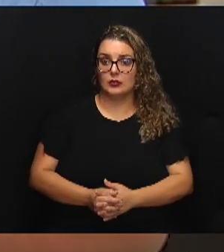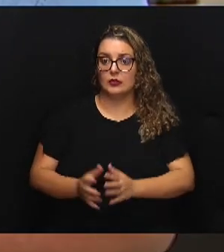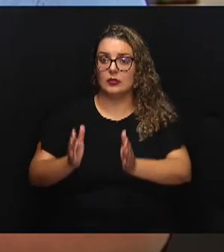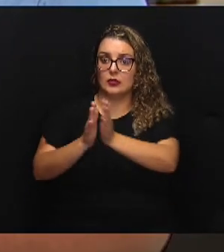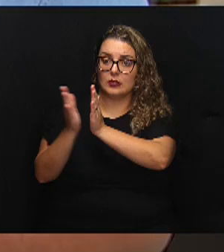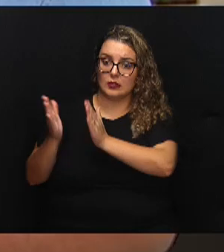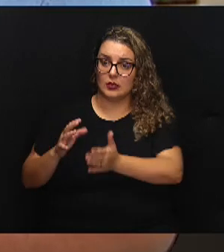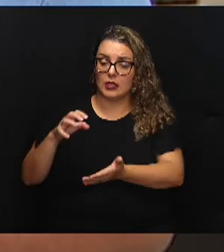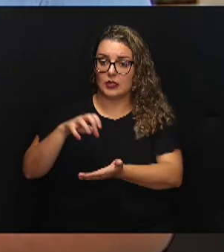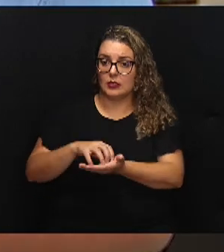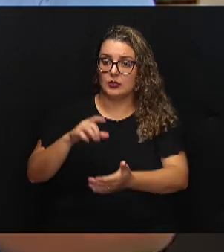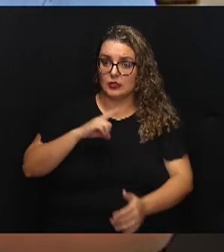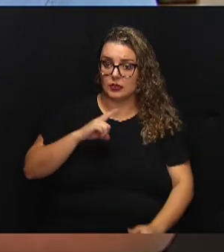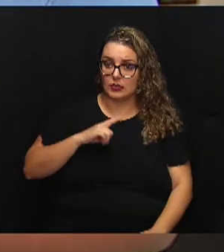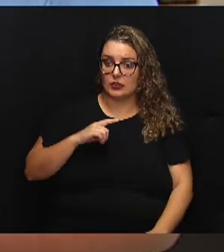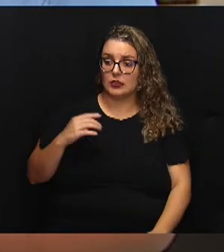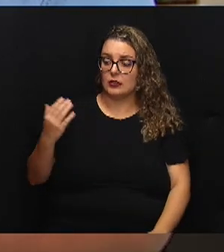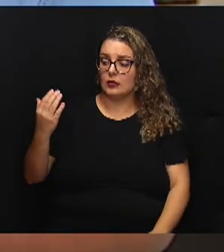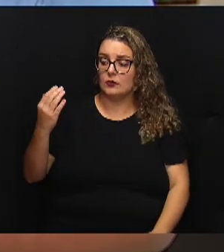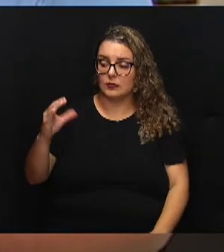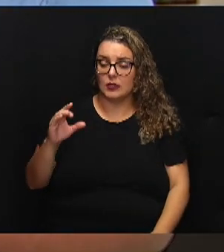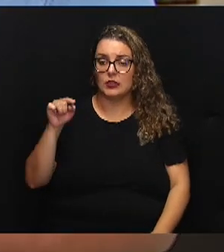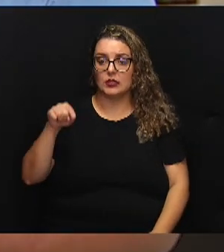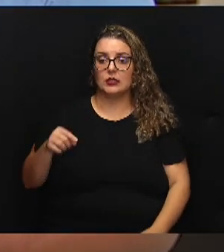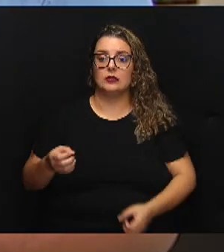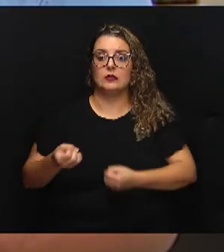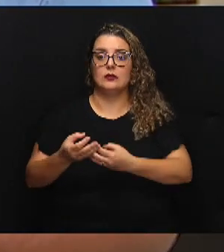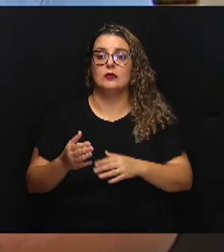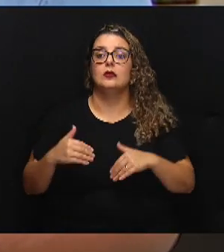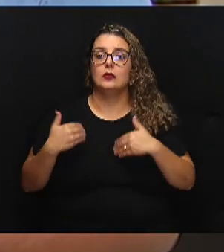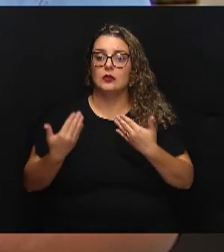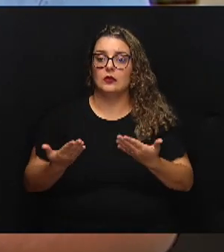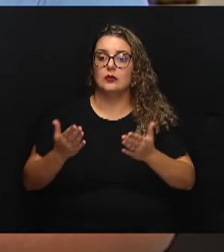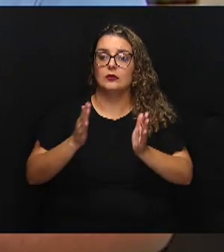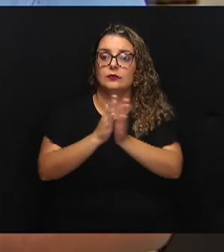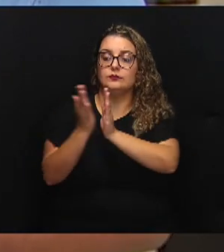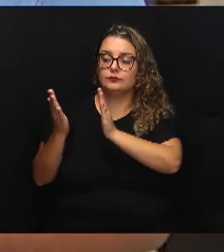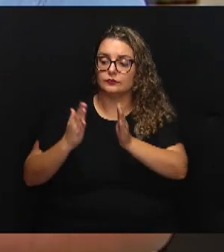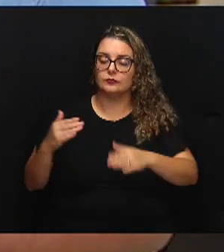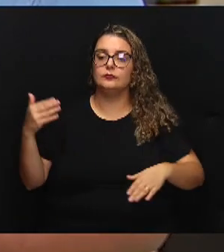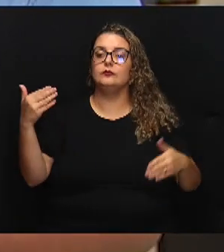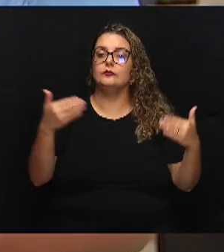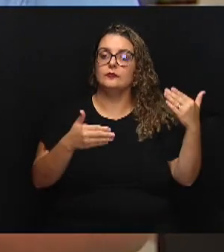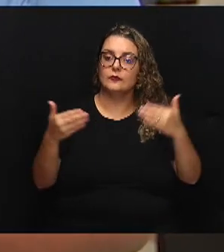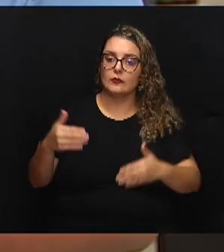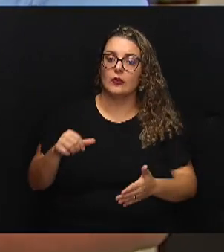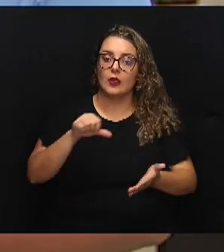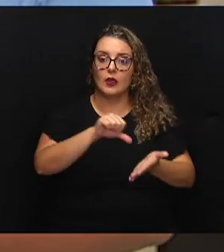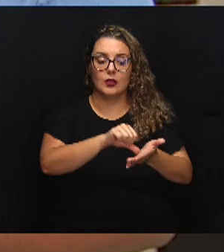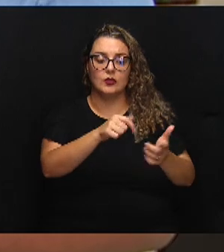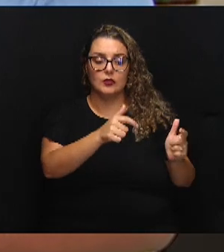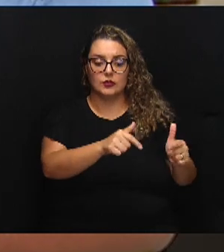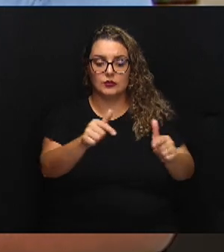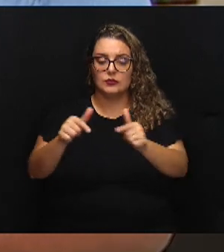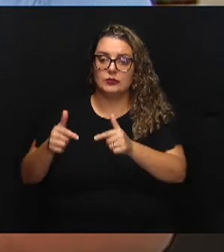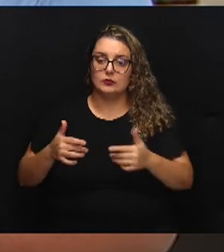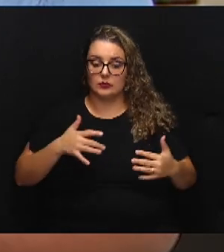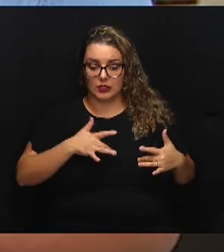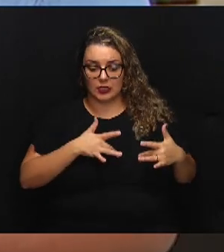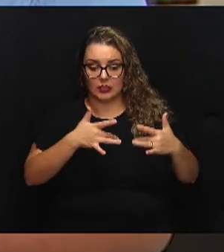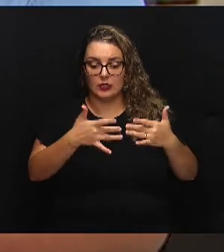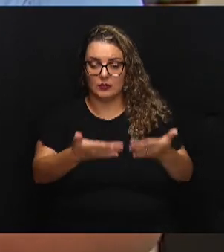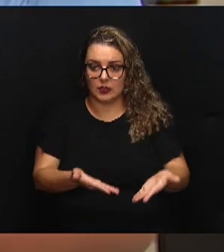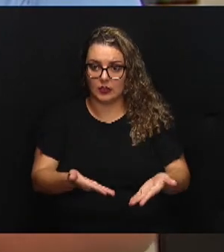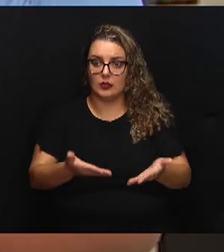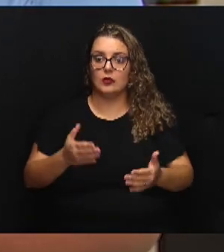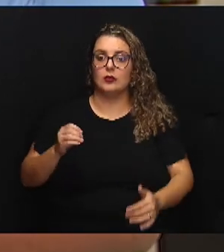Central. Nós temos um post que ali está informando quais são todas as bibliotecas que estão participando, os locais de coleta